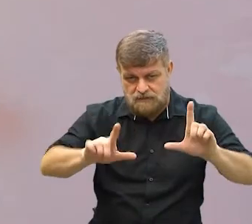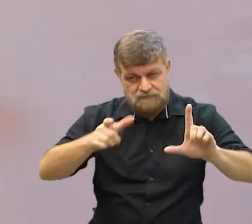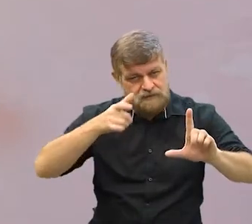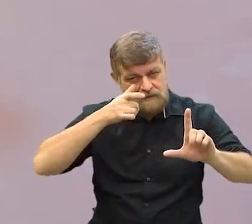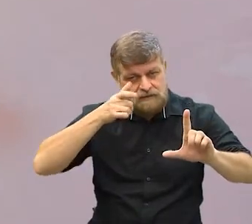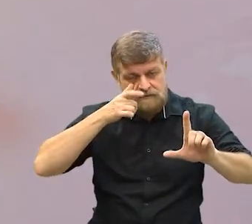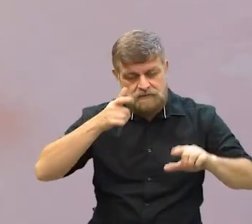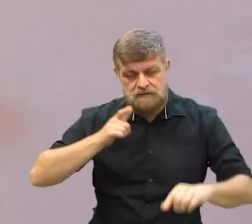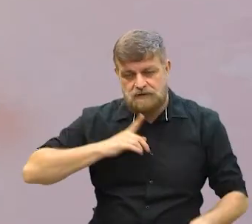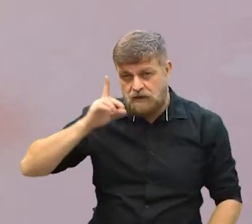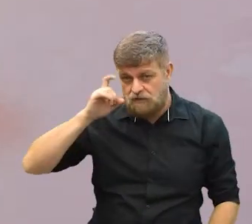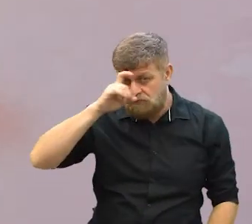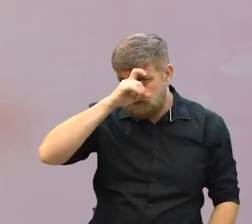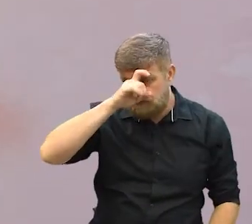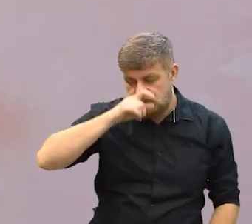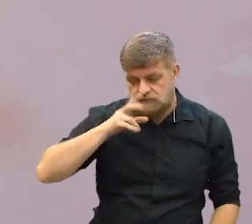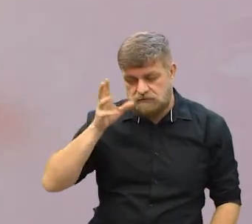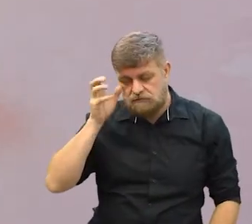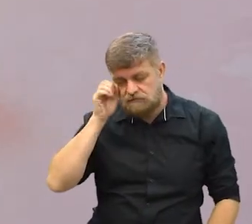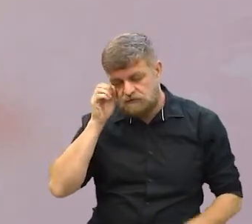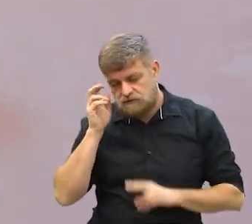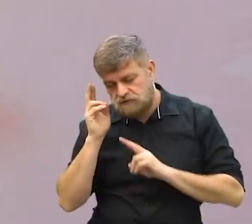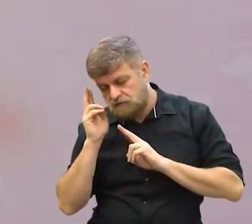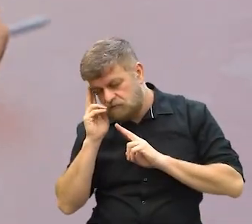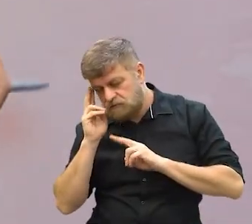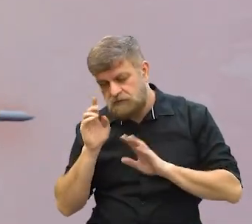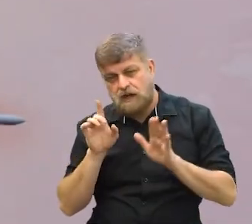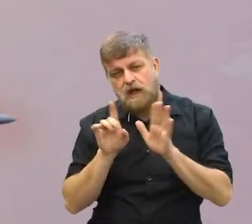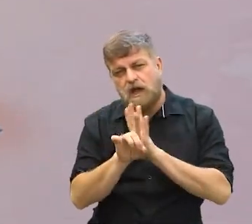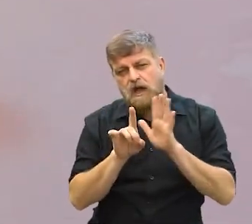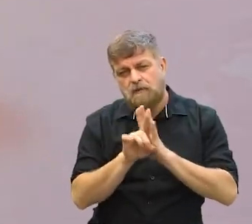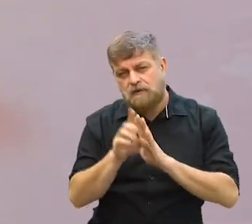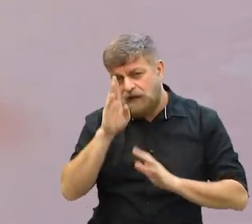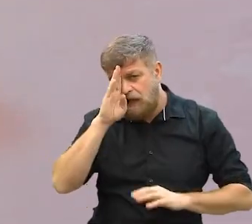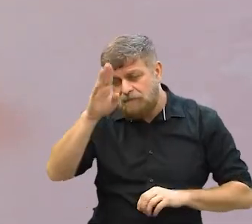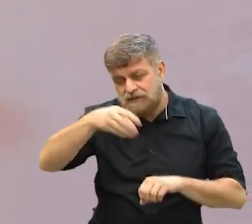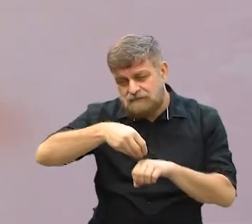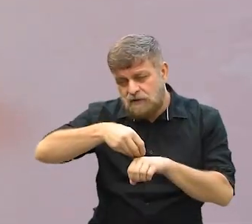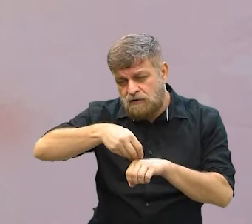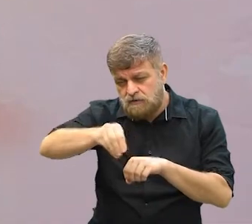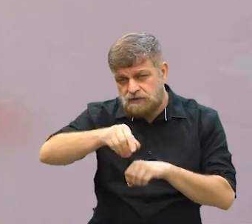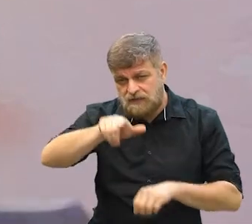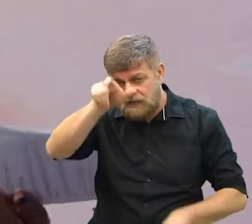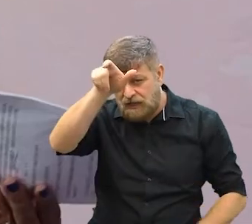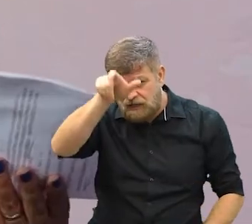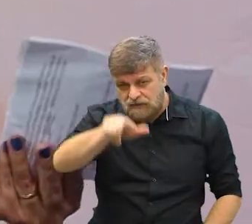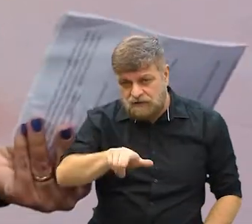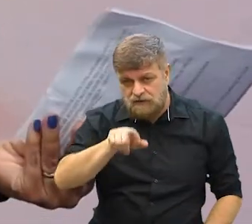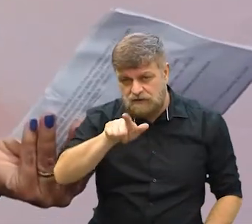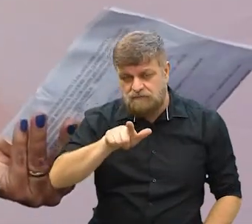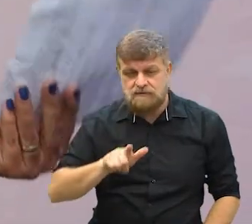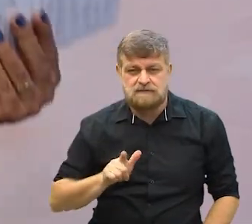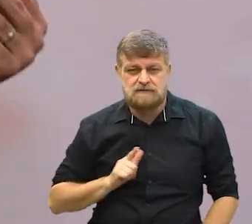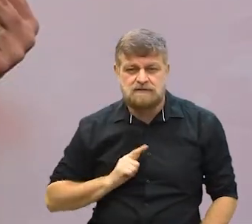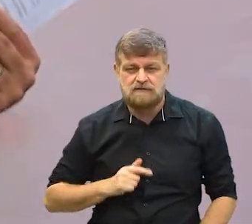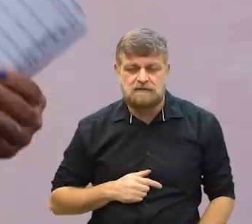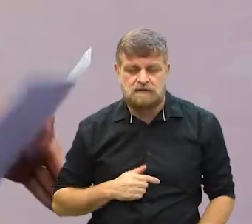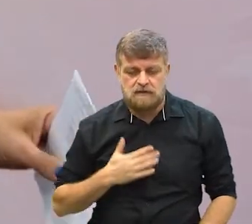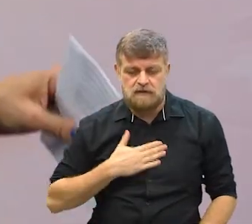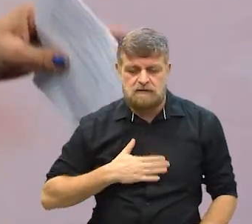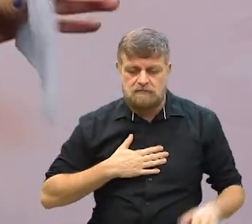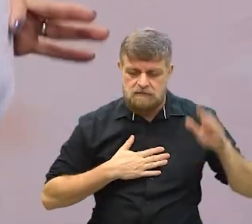nesse momento, está com dificuldade de dormir, qual a principal dica que você dá aí para gente dar